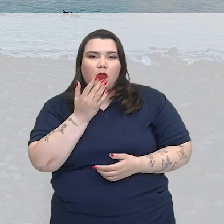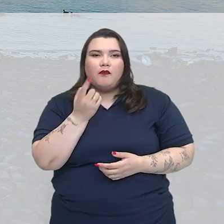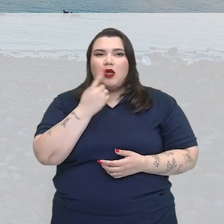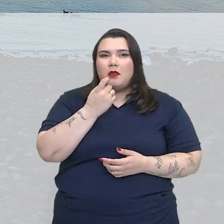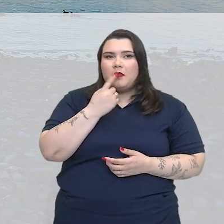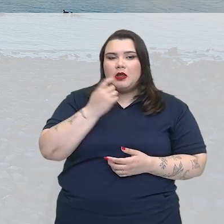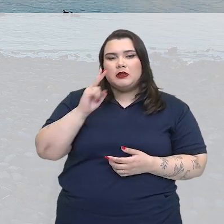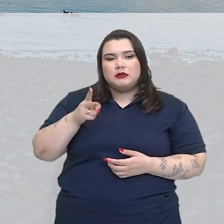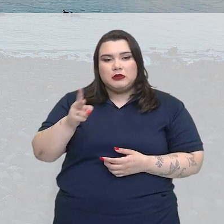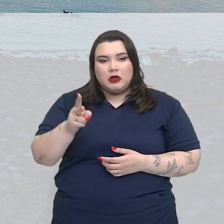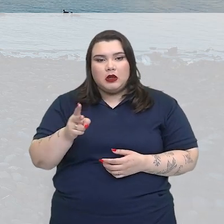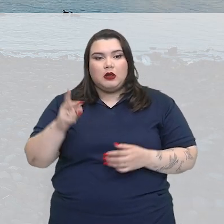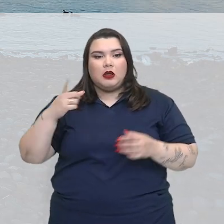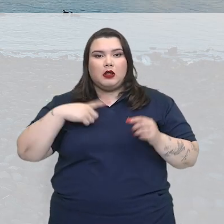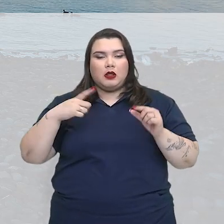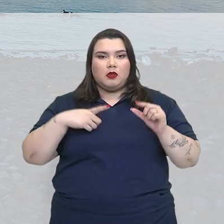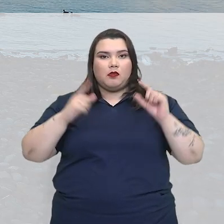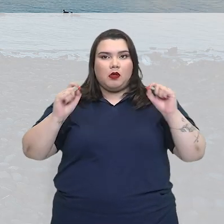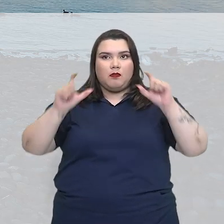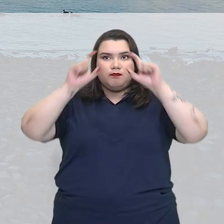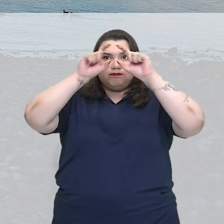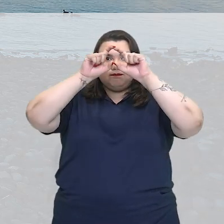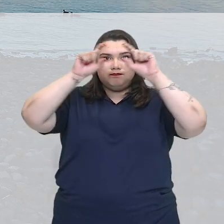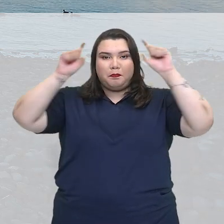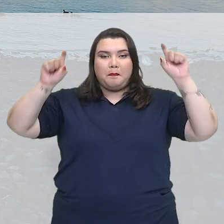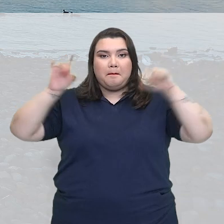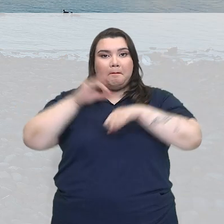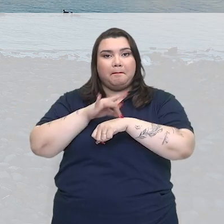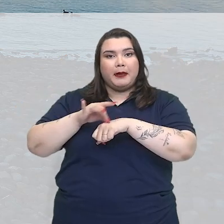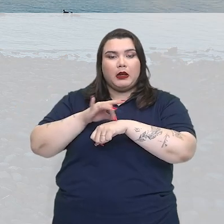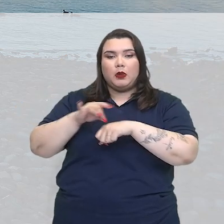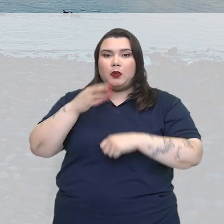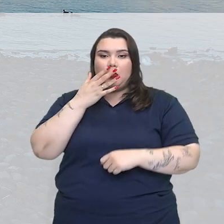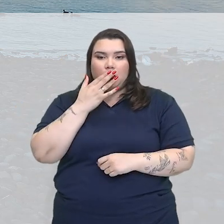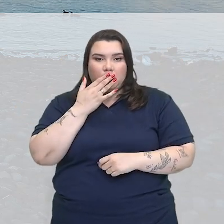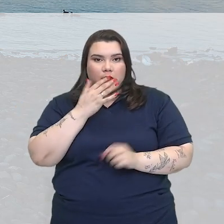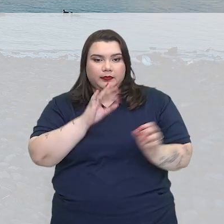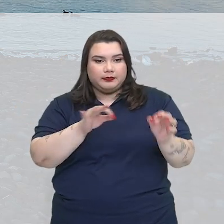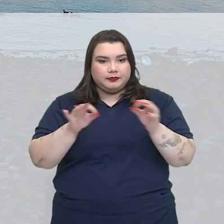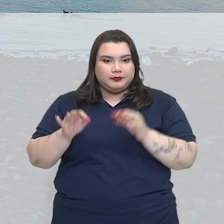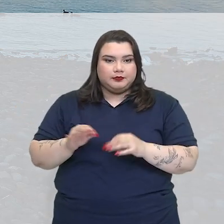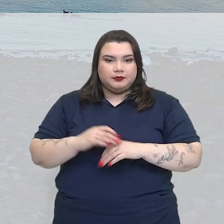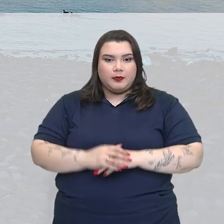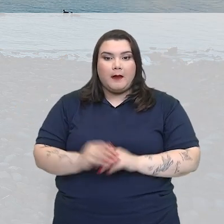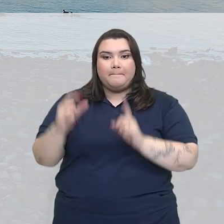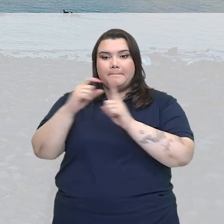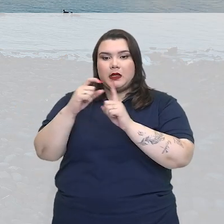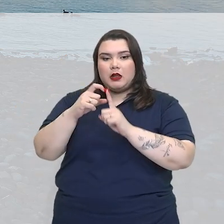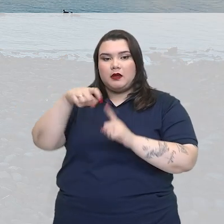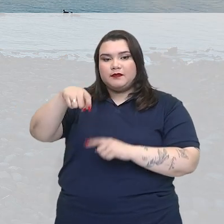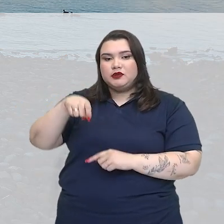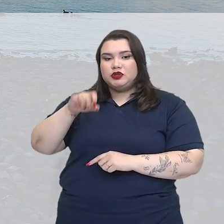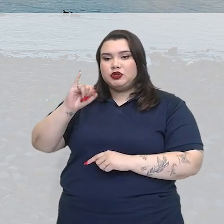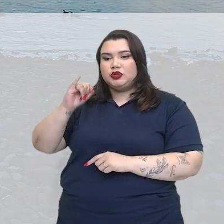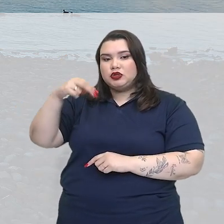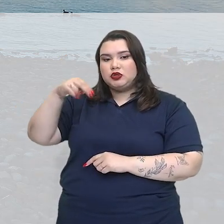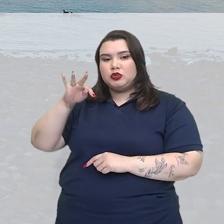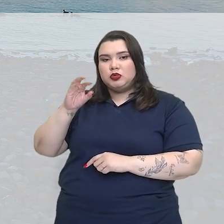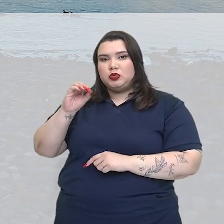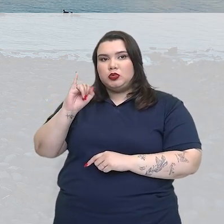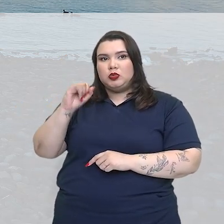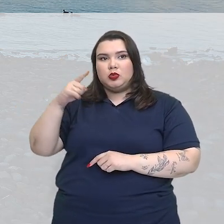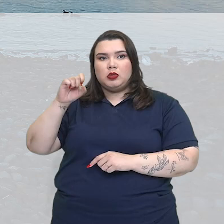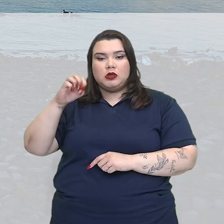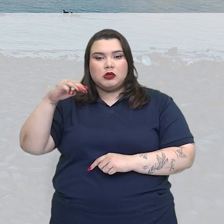a haste superior preta, a parte superior preta. Né? A palavra shintoísmo quer dizer o caminho